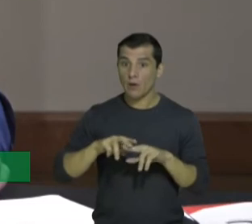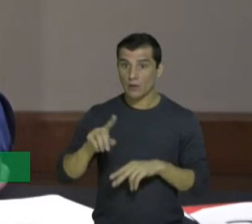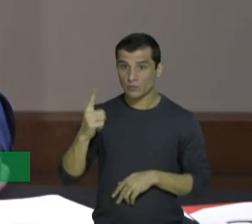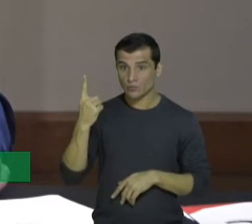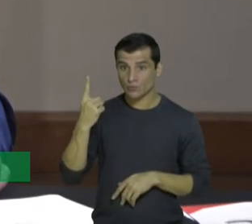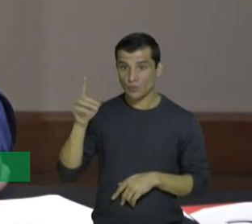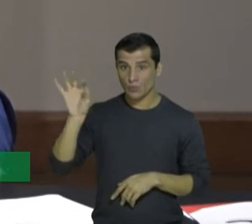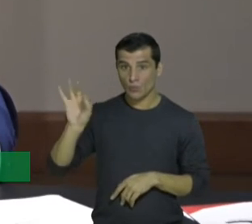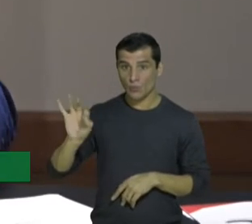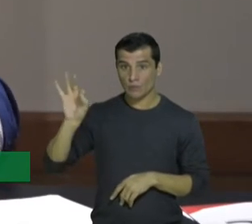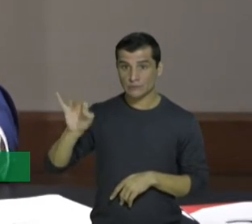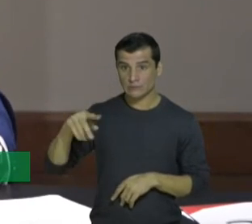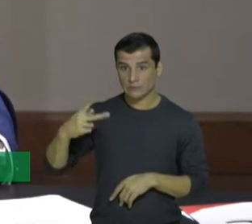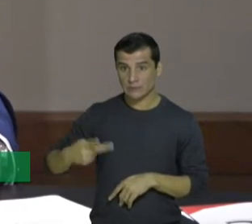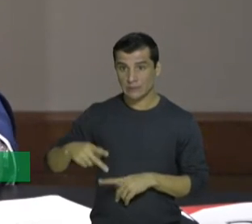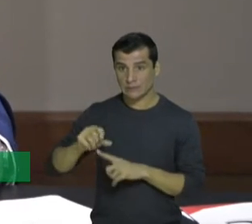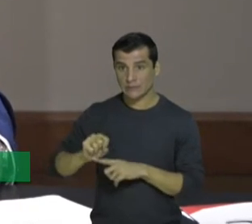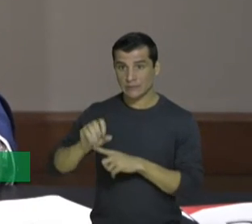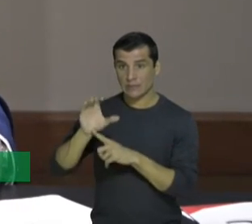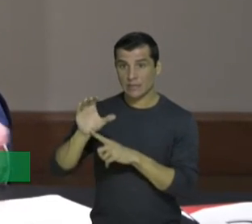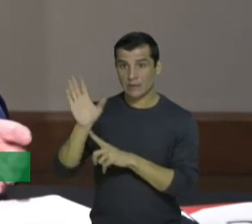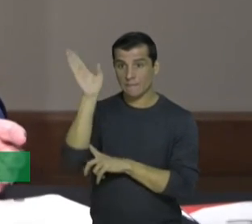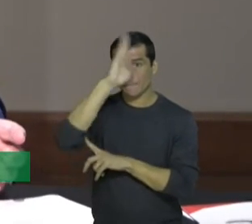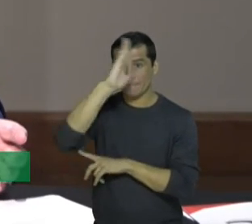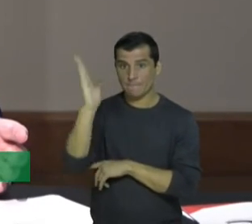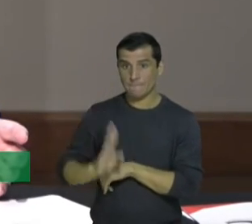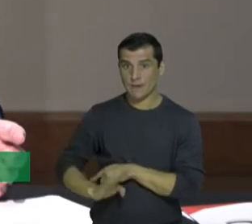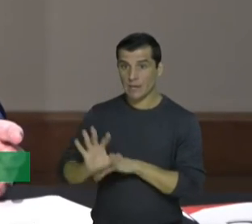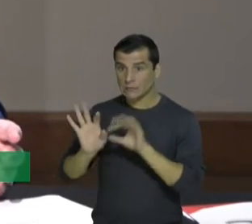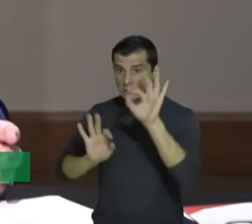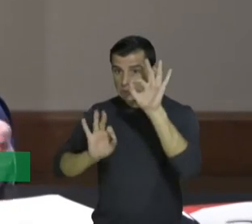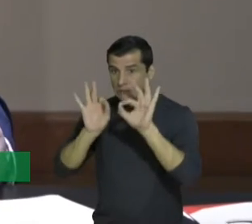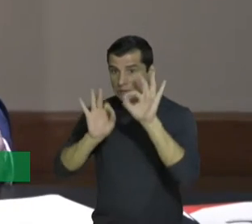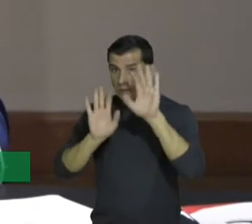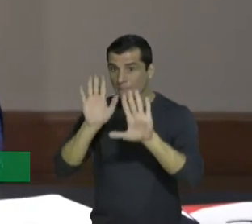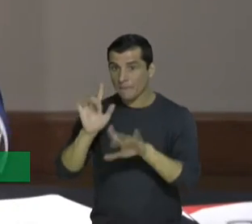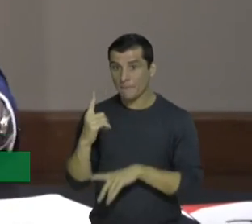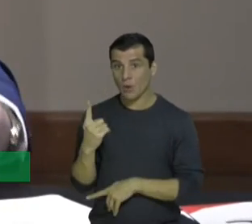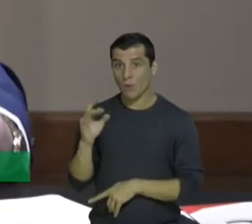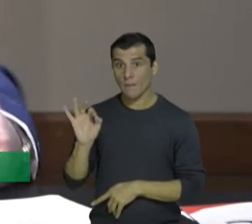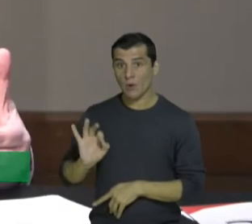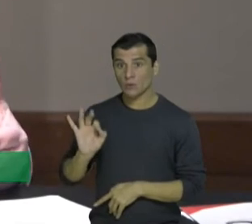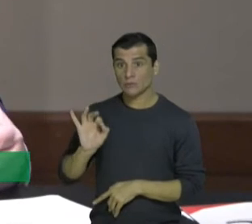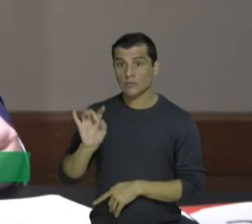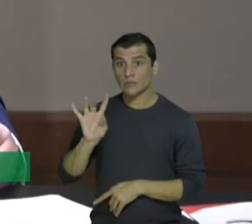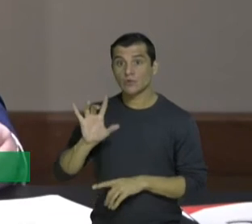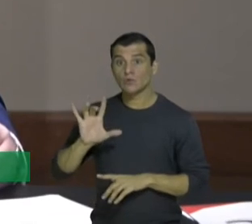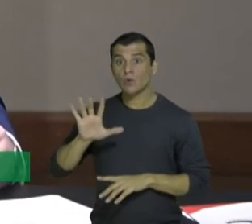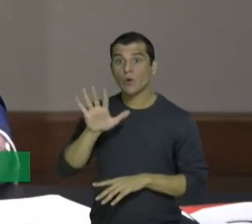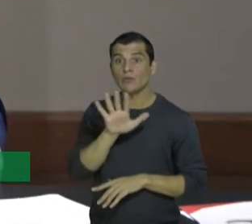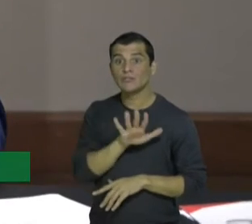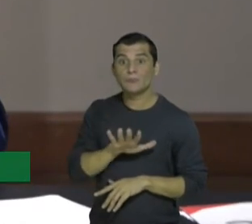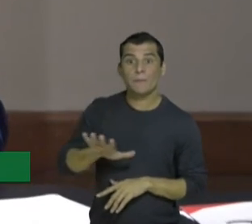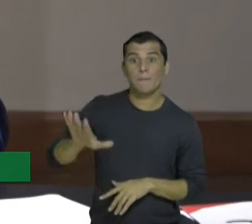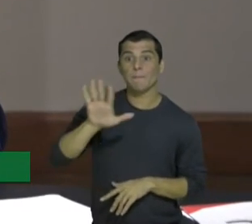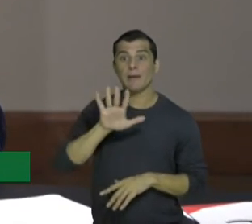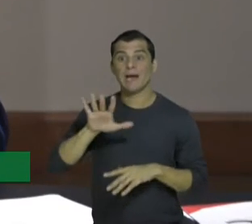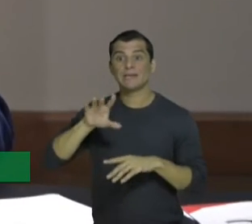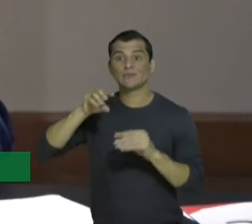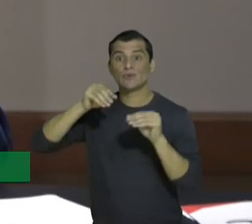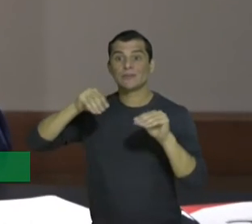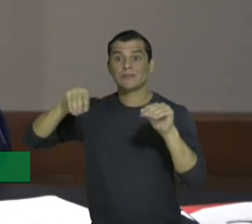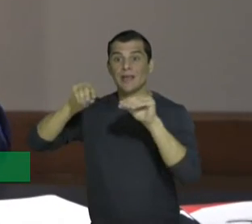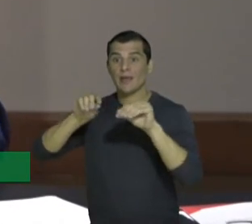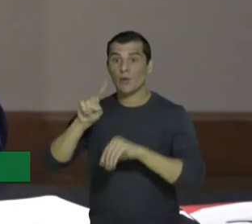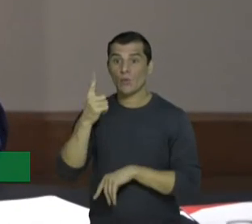do território nacional mas com isso nós conseguimos ser o sexto estado em na em PIB em geração de riqueza por outro